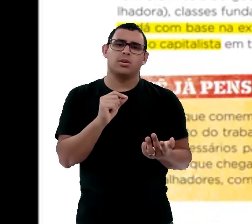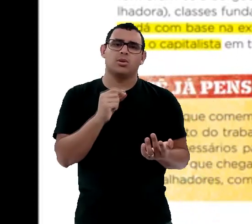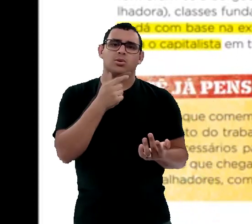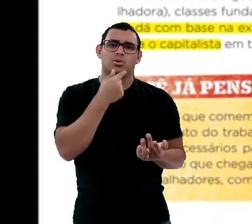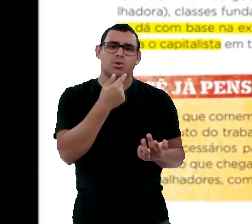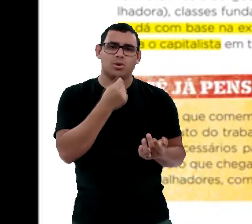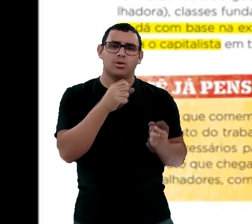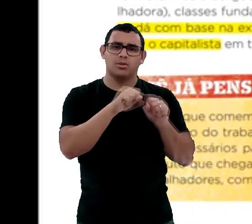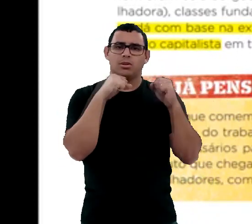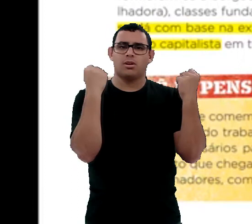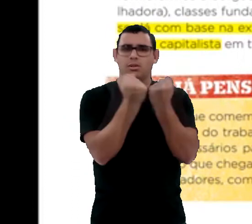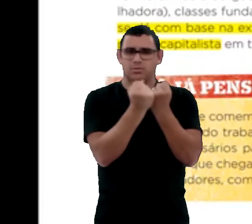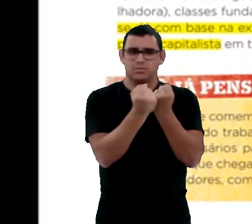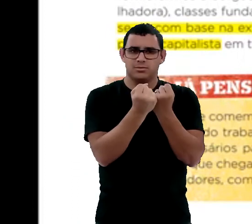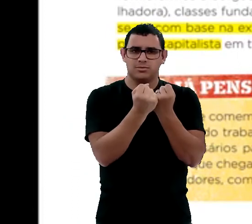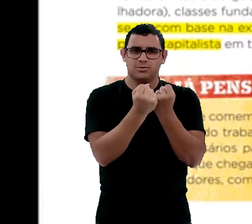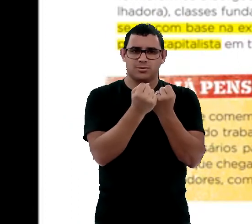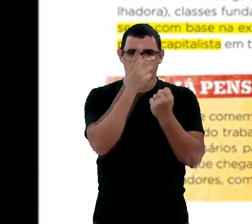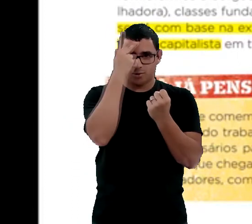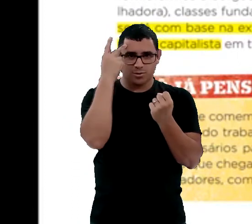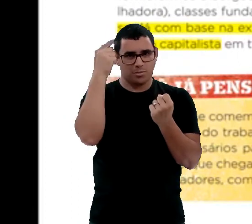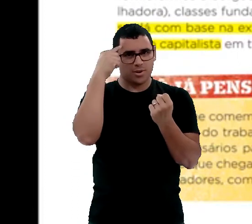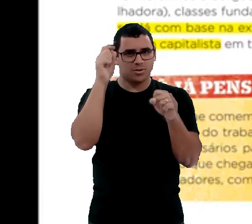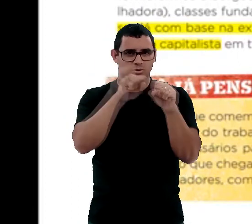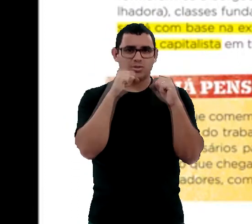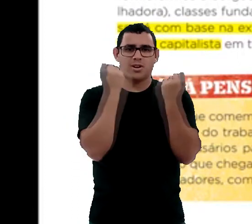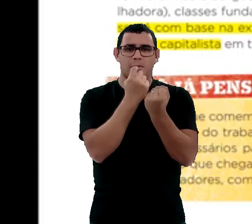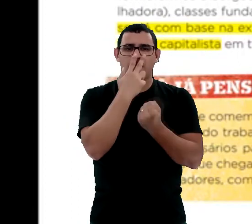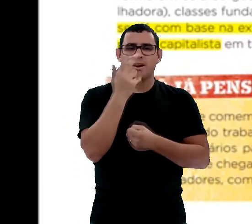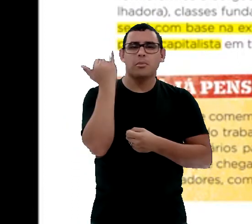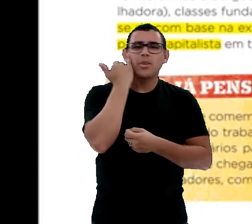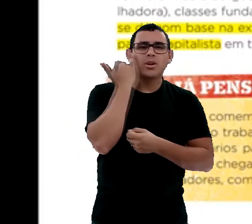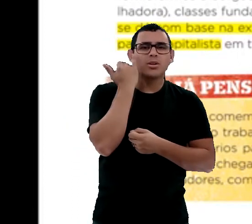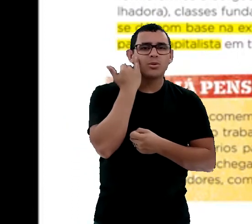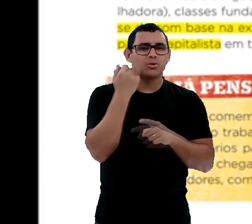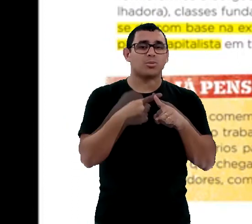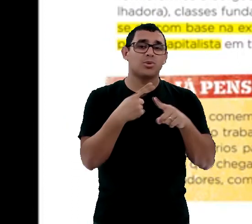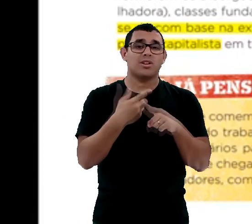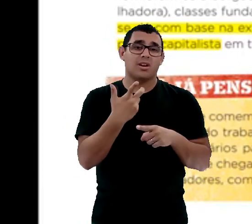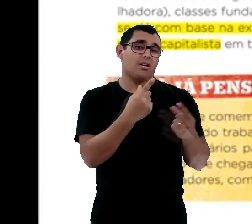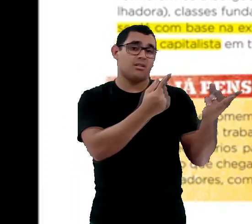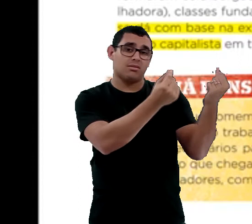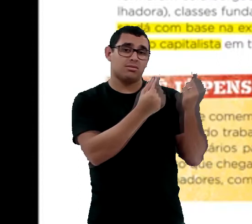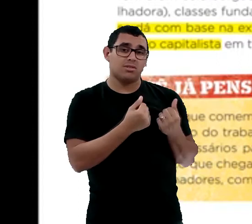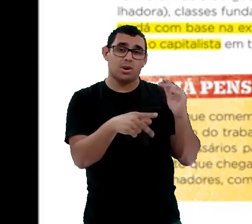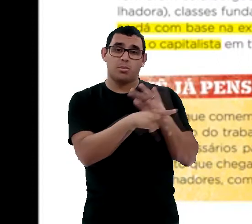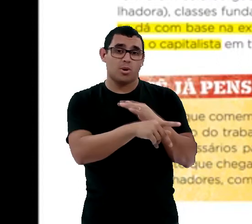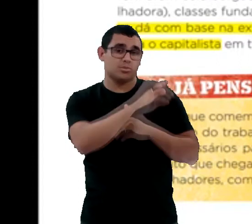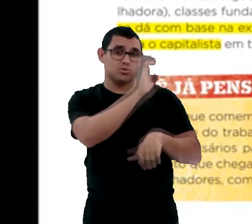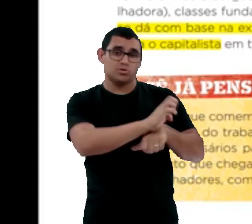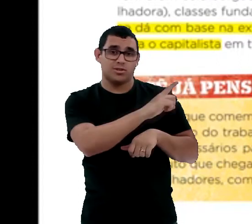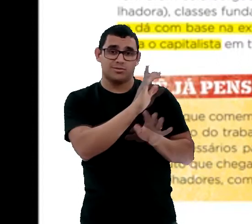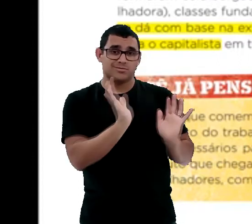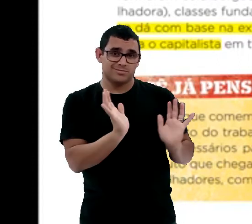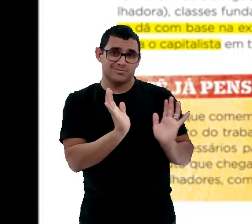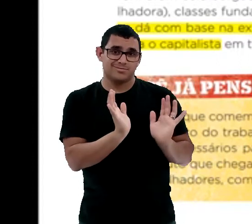esse pequeno proprietário através do trabalho. Não é à toa que muita gente chama socialista de preguiçoso. É que não quer trabalhar, quer